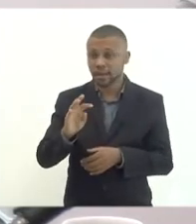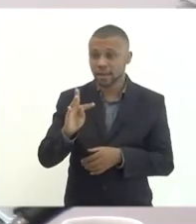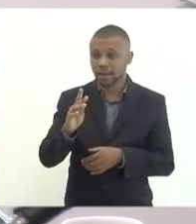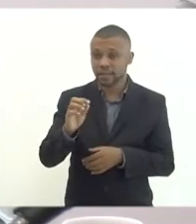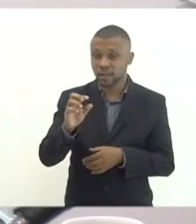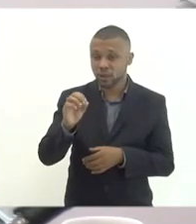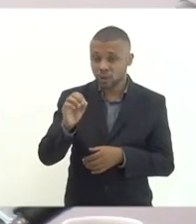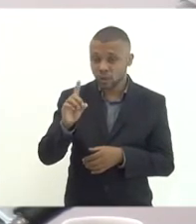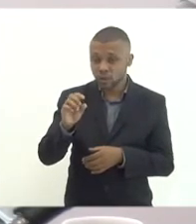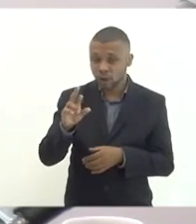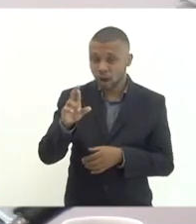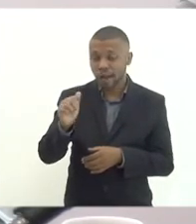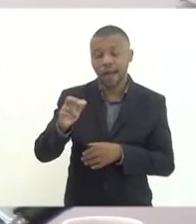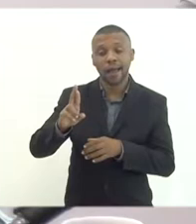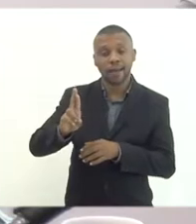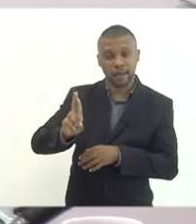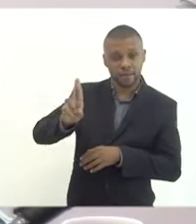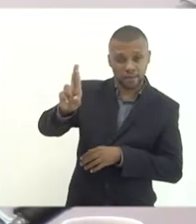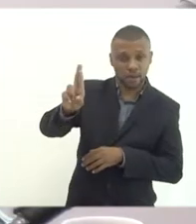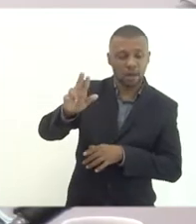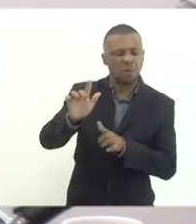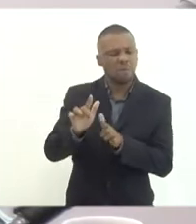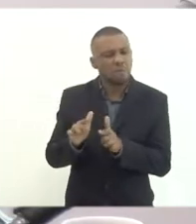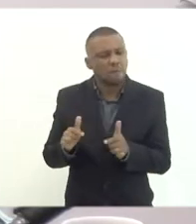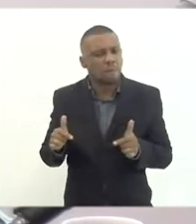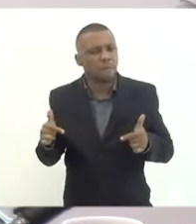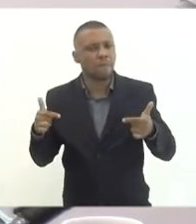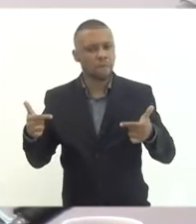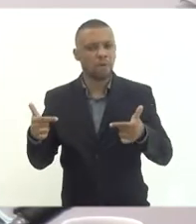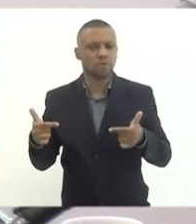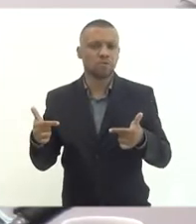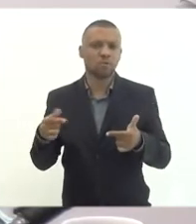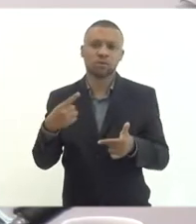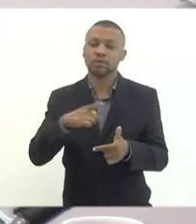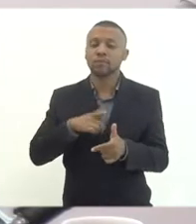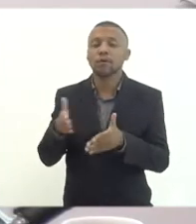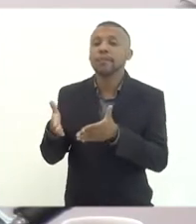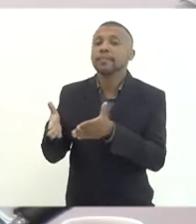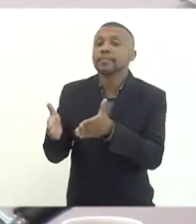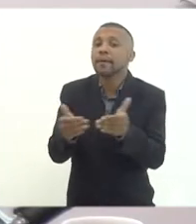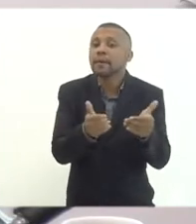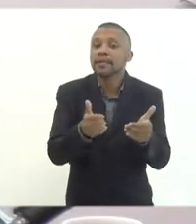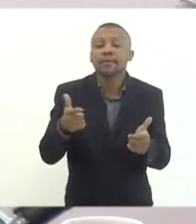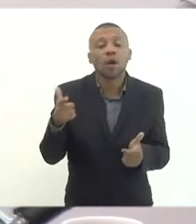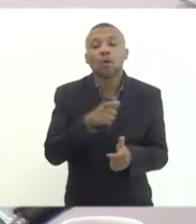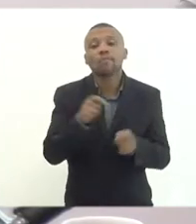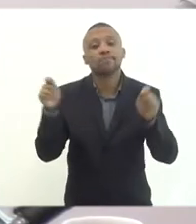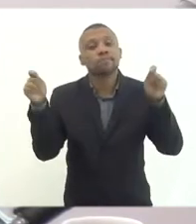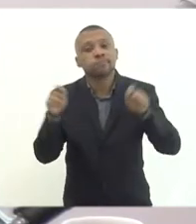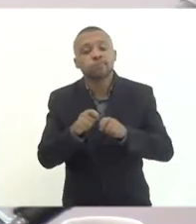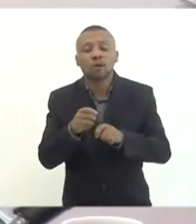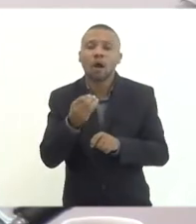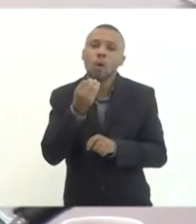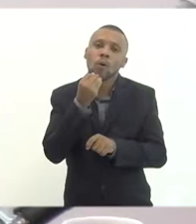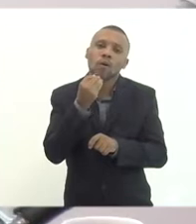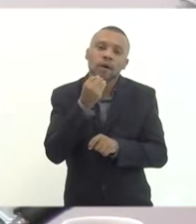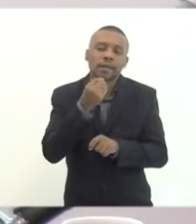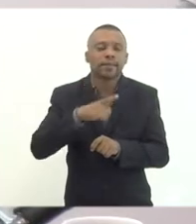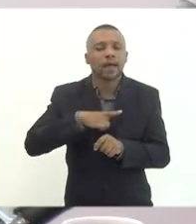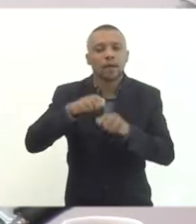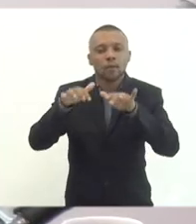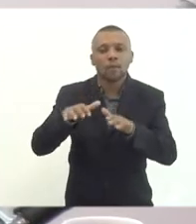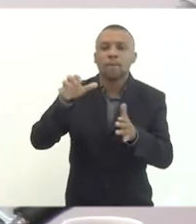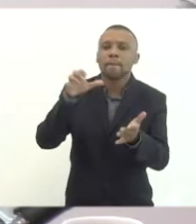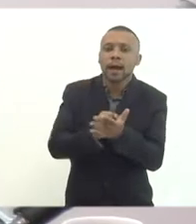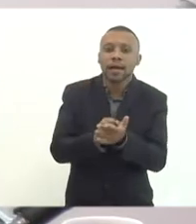muito ativa Então a gente tem demanda as medidas inclusive com a possibilidade de cadastrar mais consultório na rua